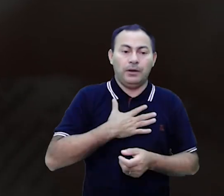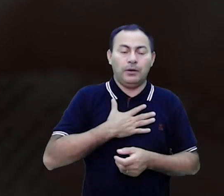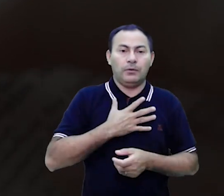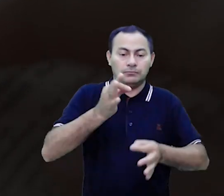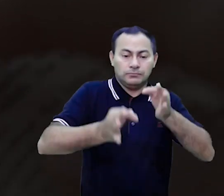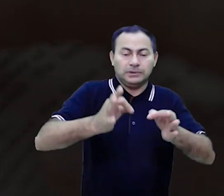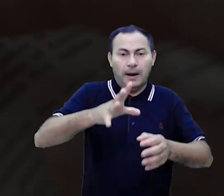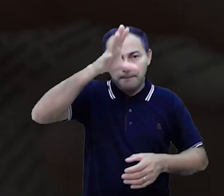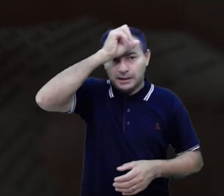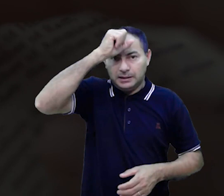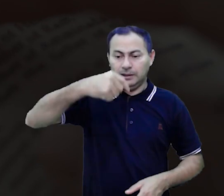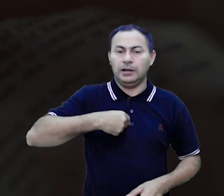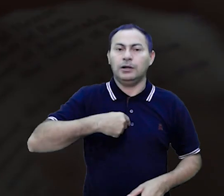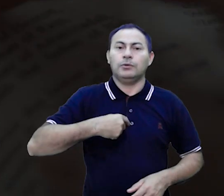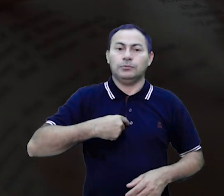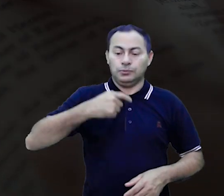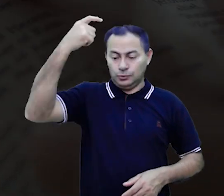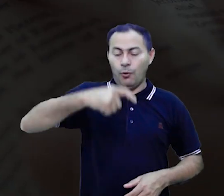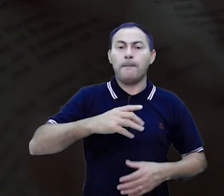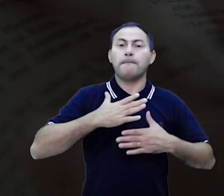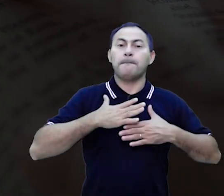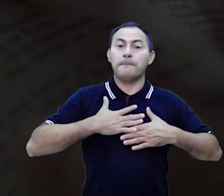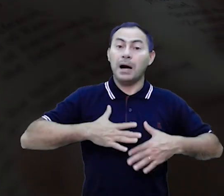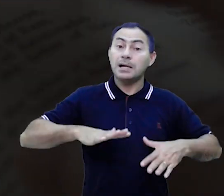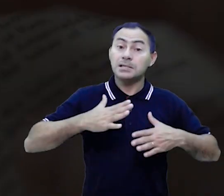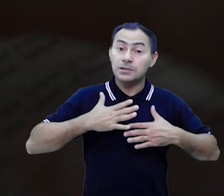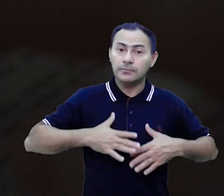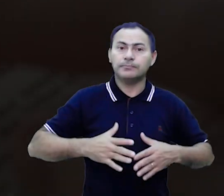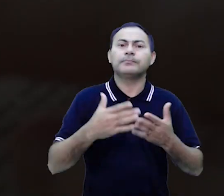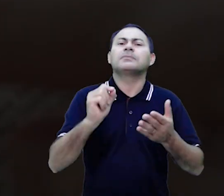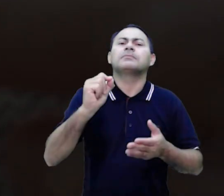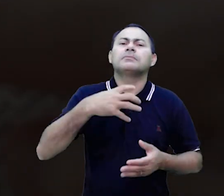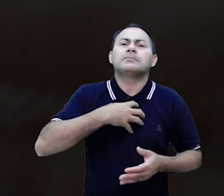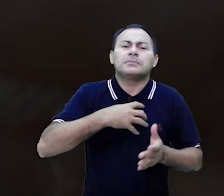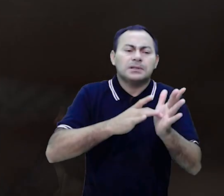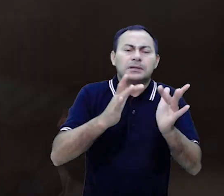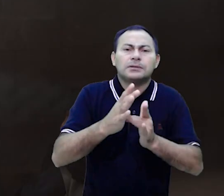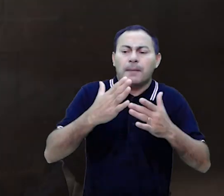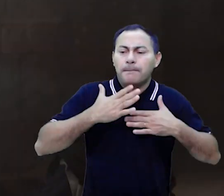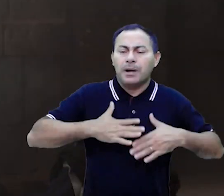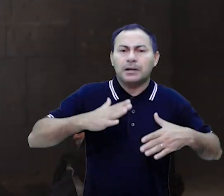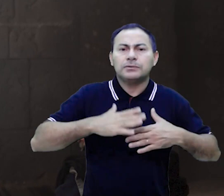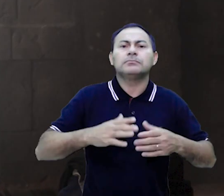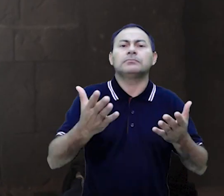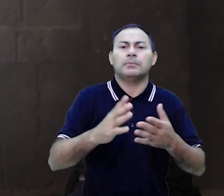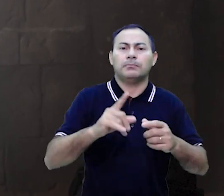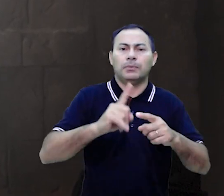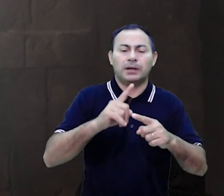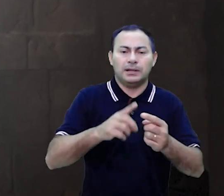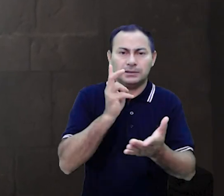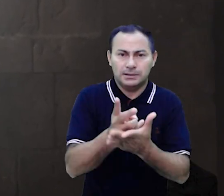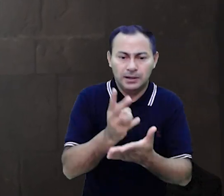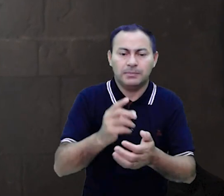sobre vós o meu jugo e aprendei de mim, porque eu sou manso. Em que sentido Jesus era manso? Ele era